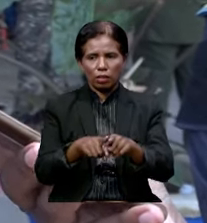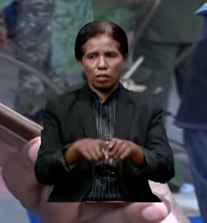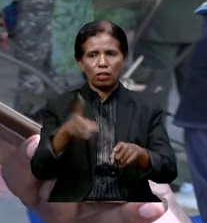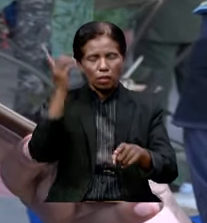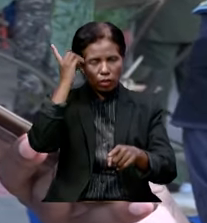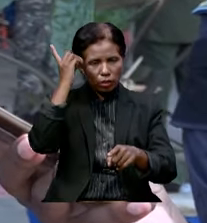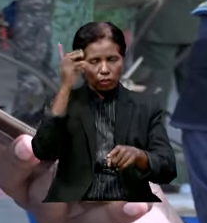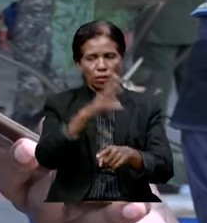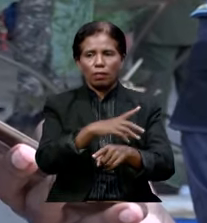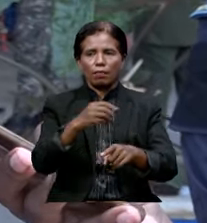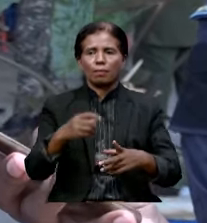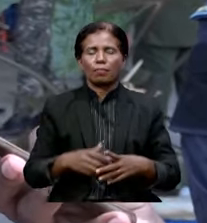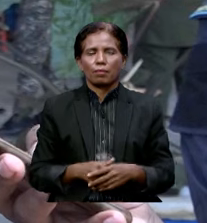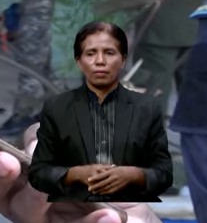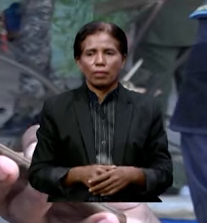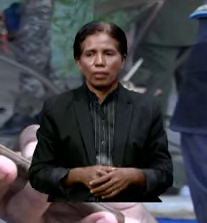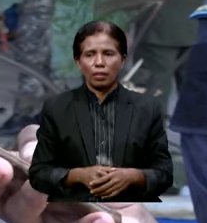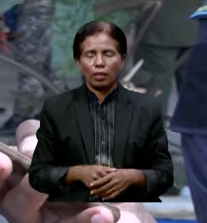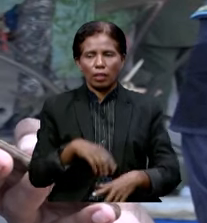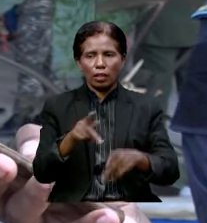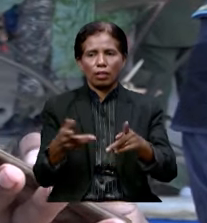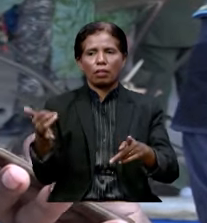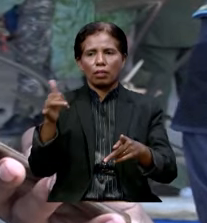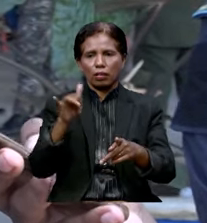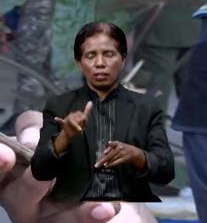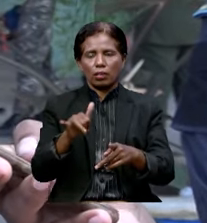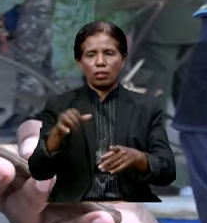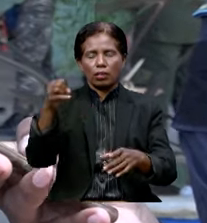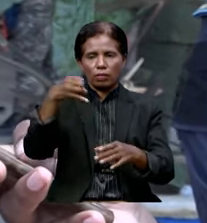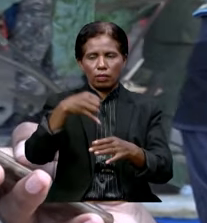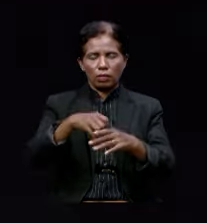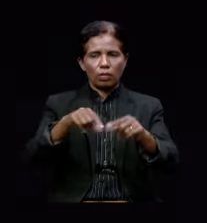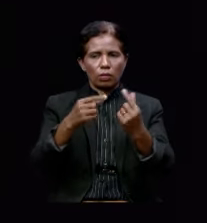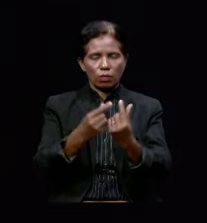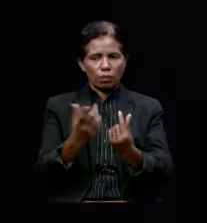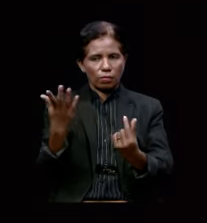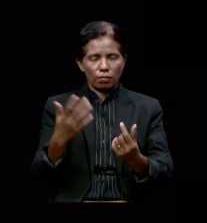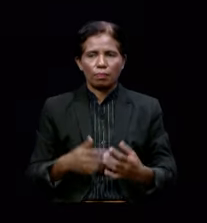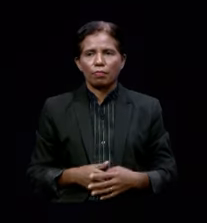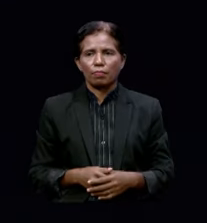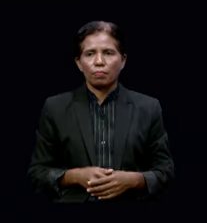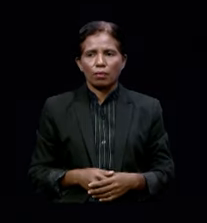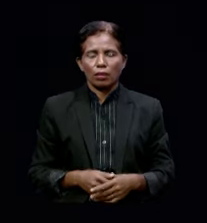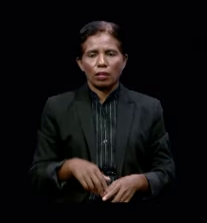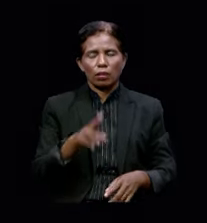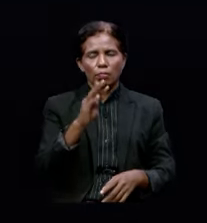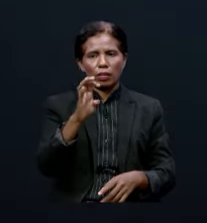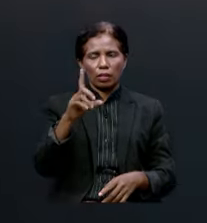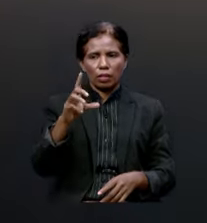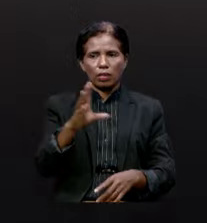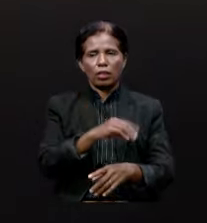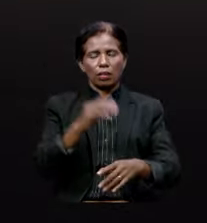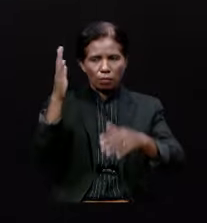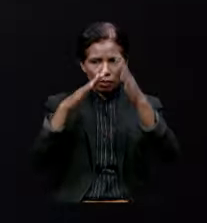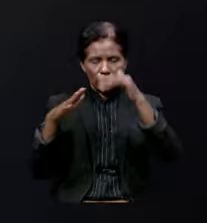desconfia kata suspeito sirak ne envolve ia grupo hirak ne. Umbelina hatutang, confronto